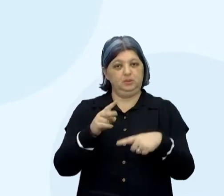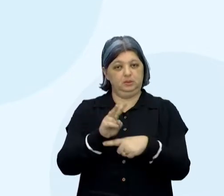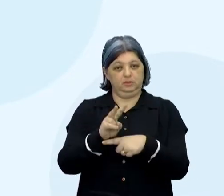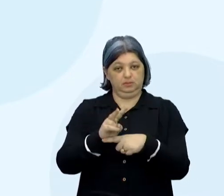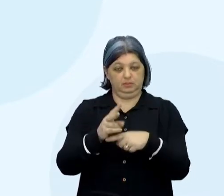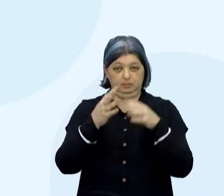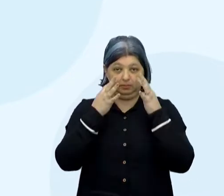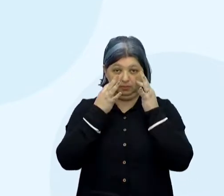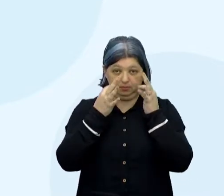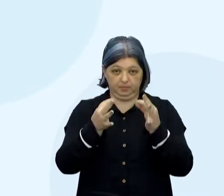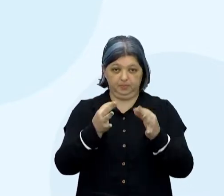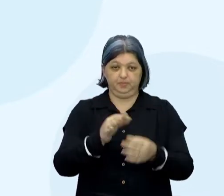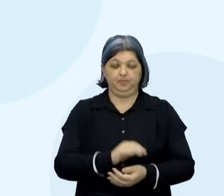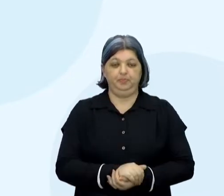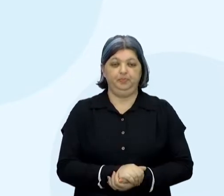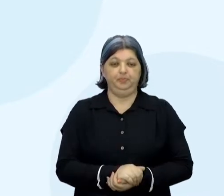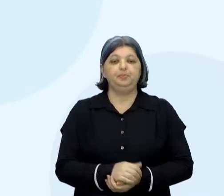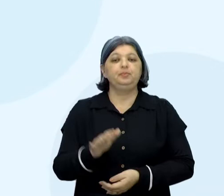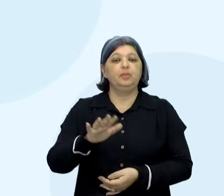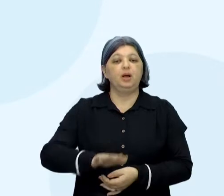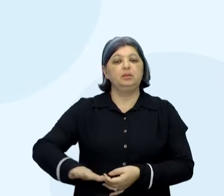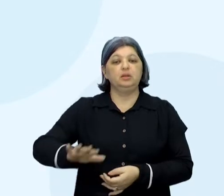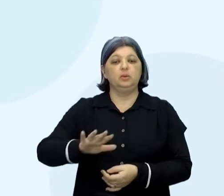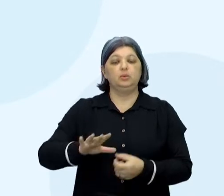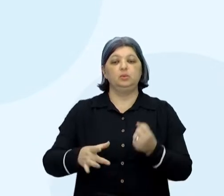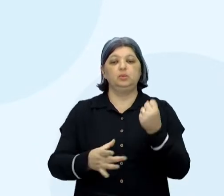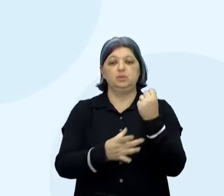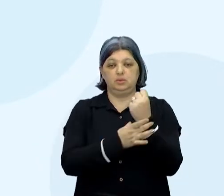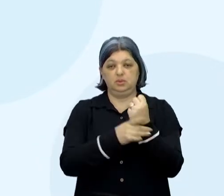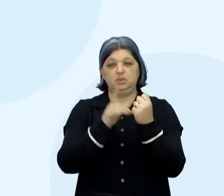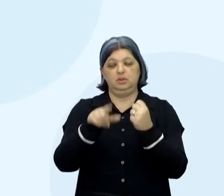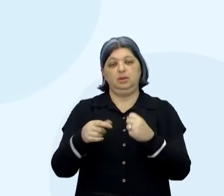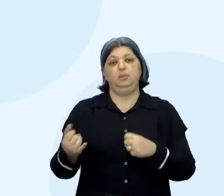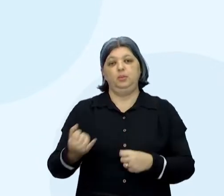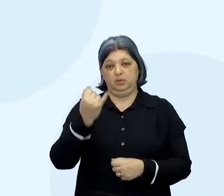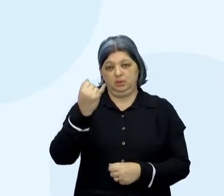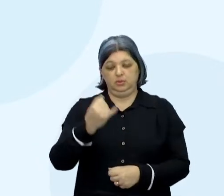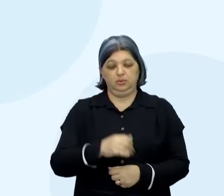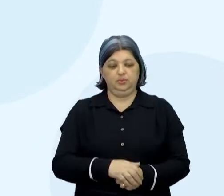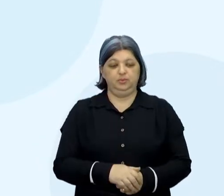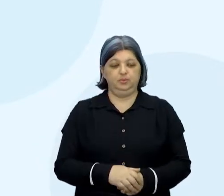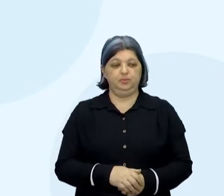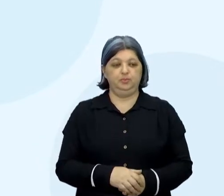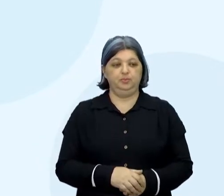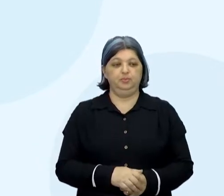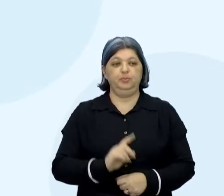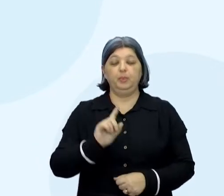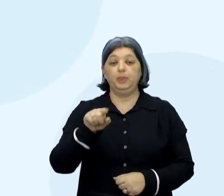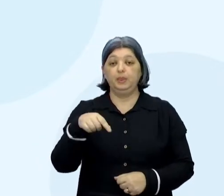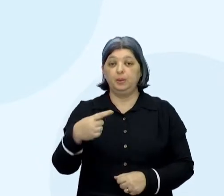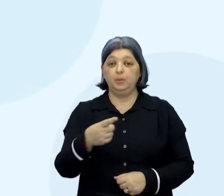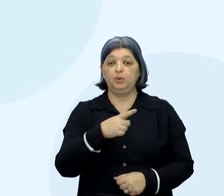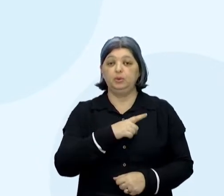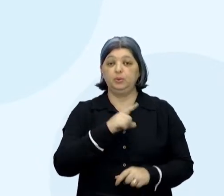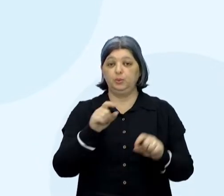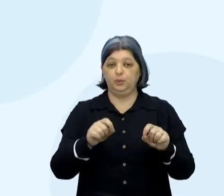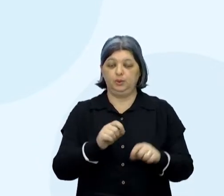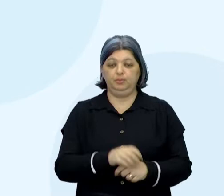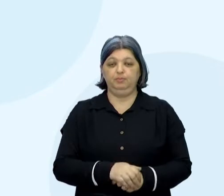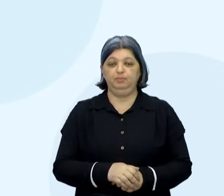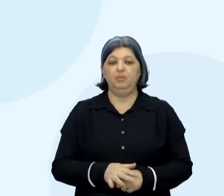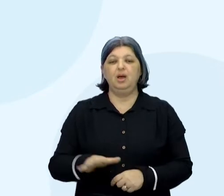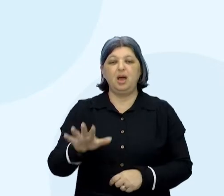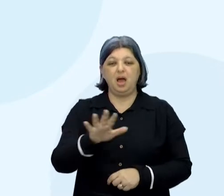tá? E esse setor de segurança é extremamente importante para isso. E depois nós temos, por fim, a área